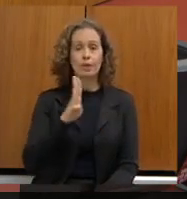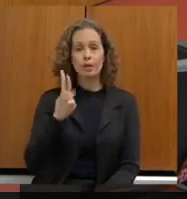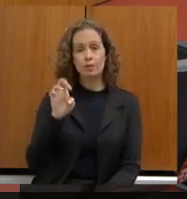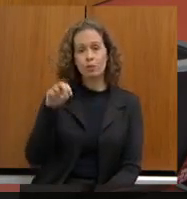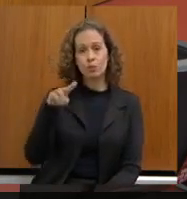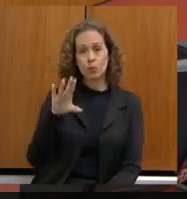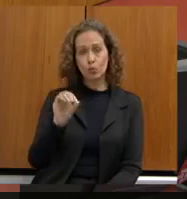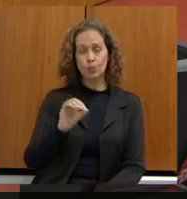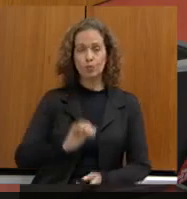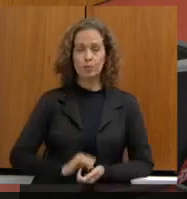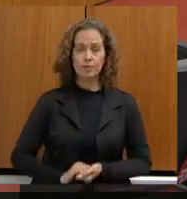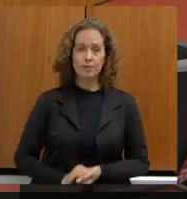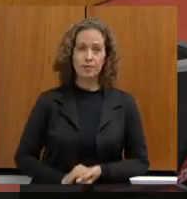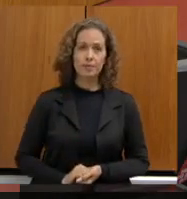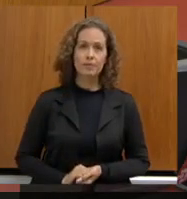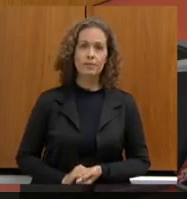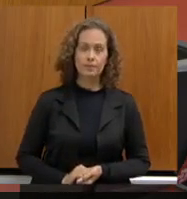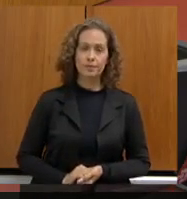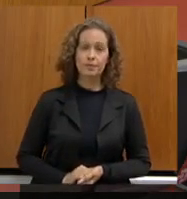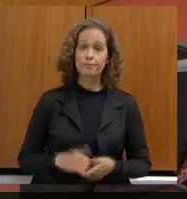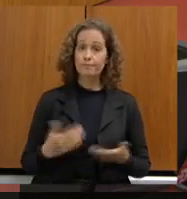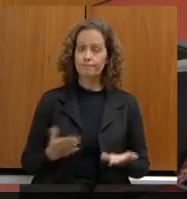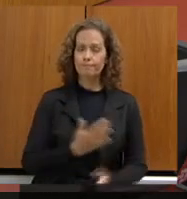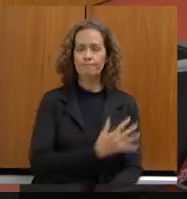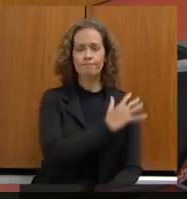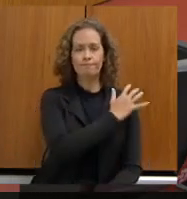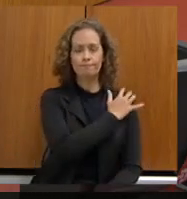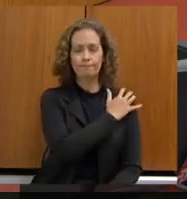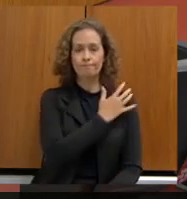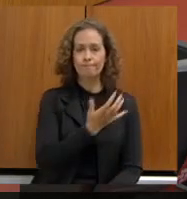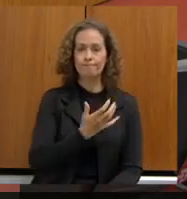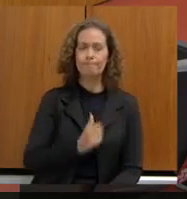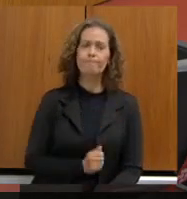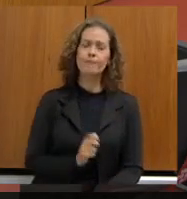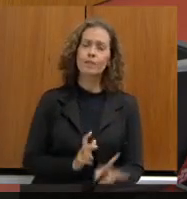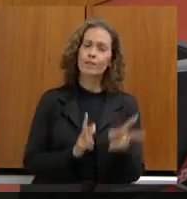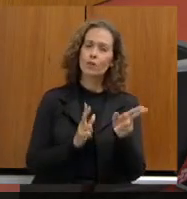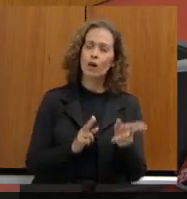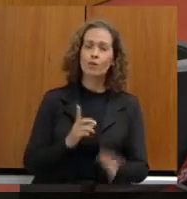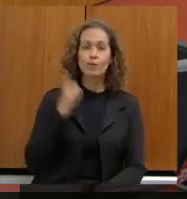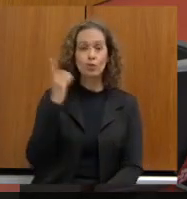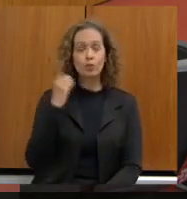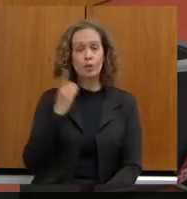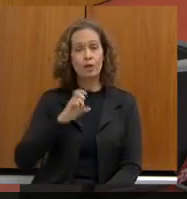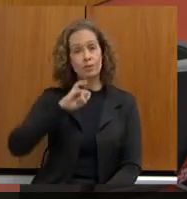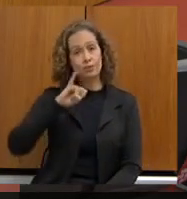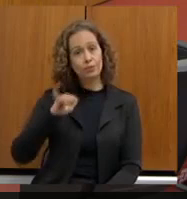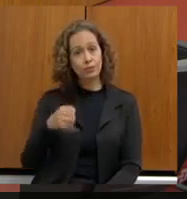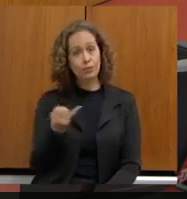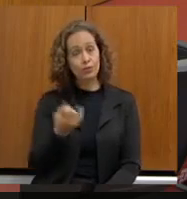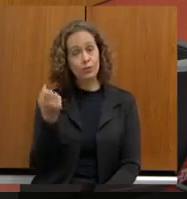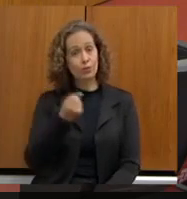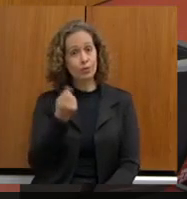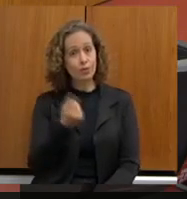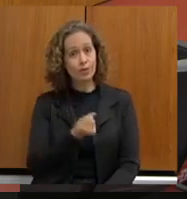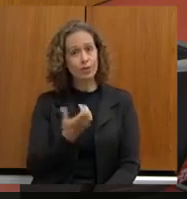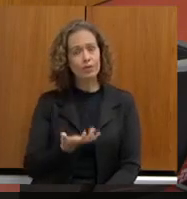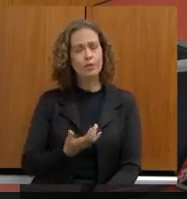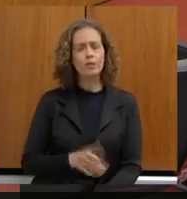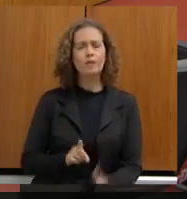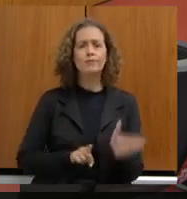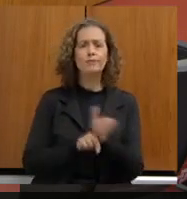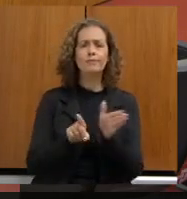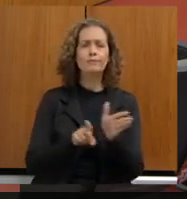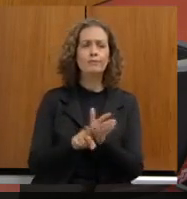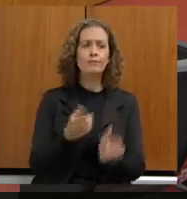ainda o comandante de forma semelhante ao Deputado João Leite não quero aqui fazer um questionamento